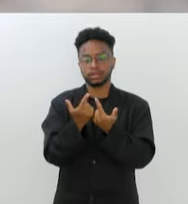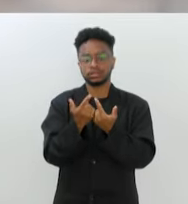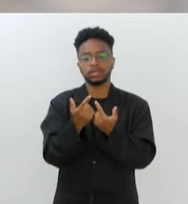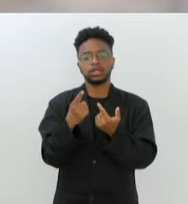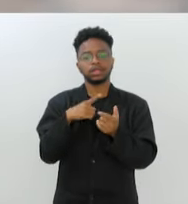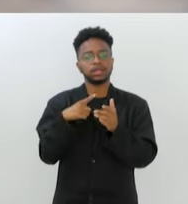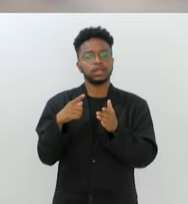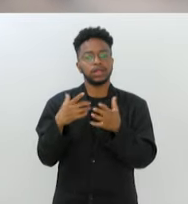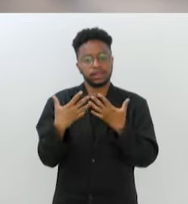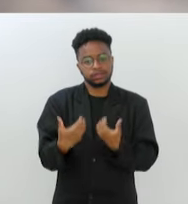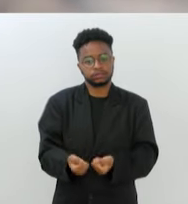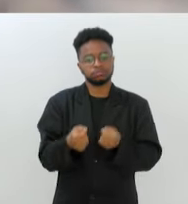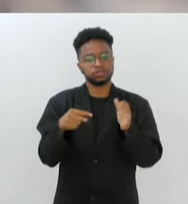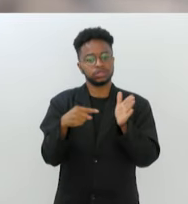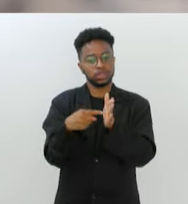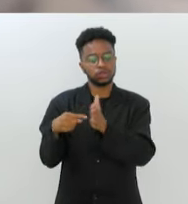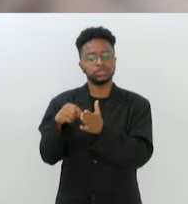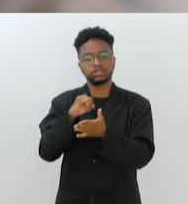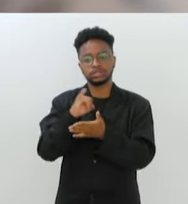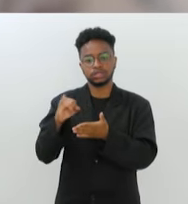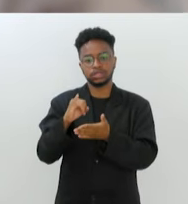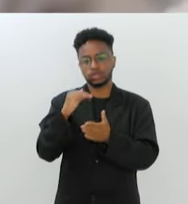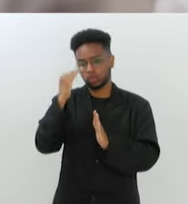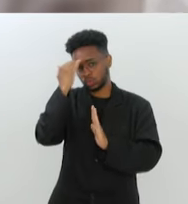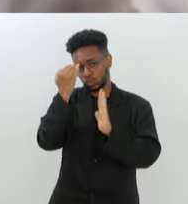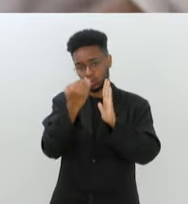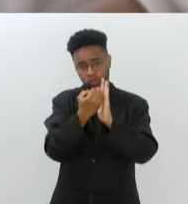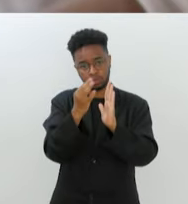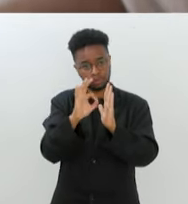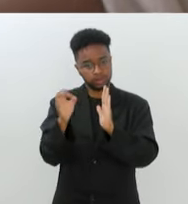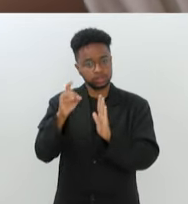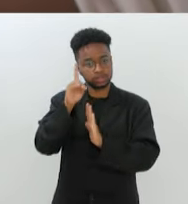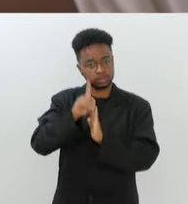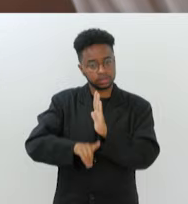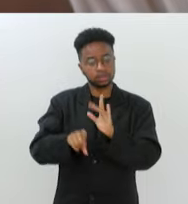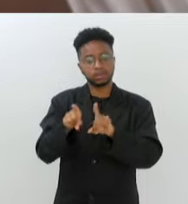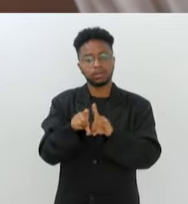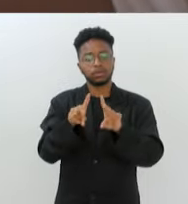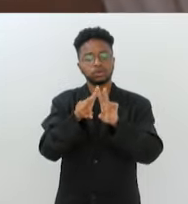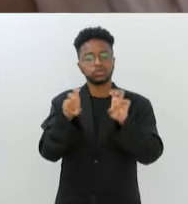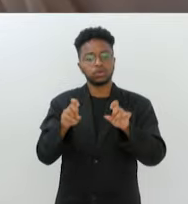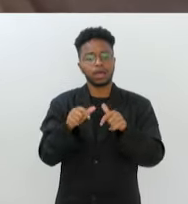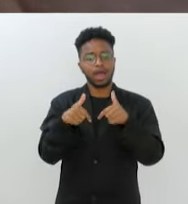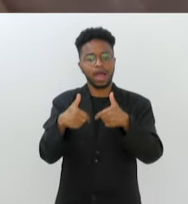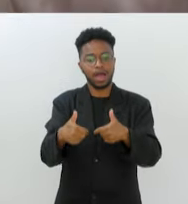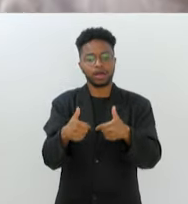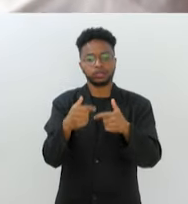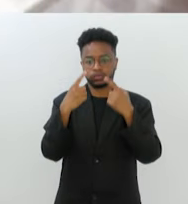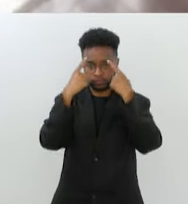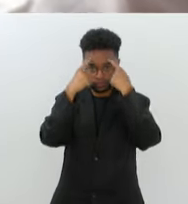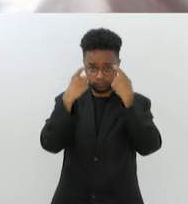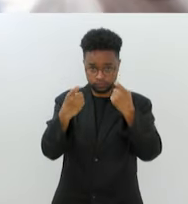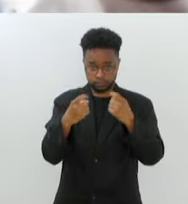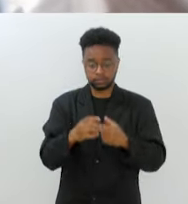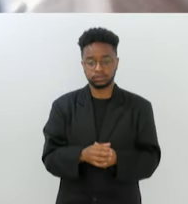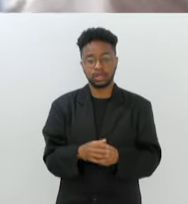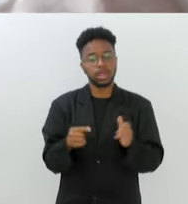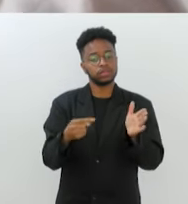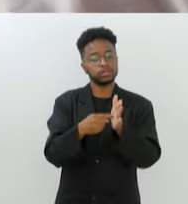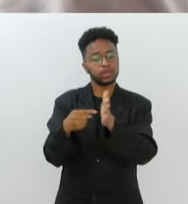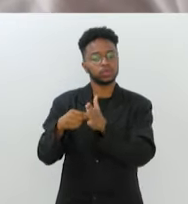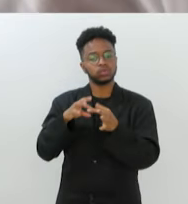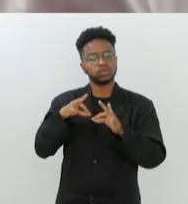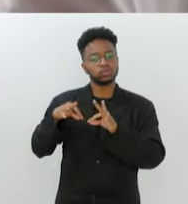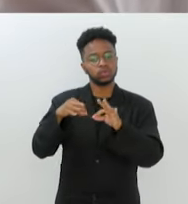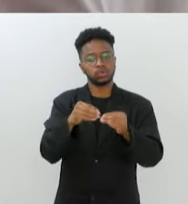denúncias sobre qualquer tipo de violação de direitos, inclusive em relação a atos de violência. Todas as denúncias são